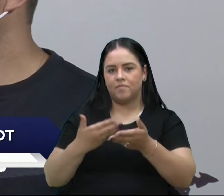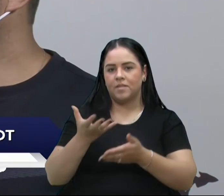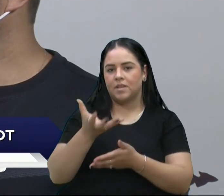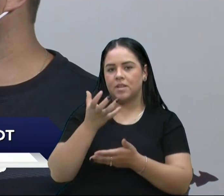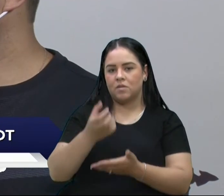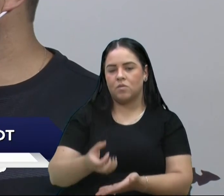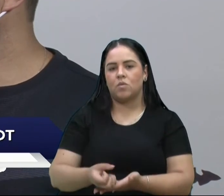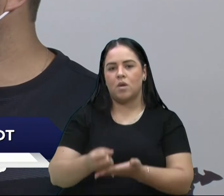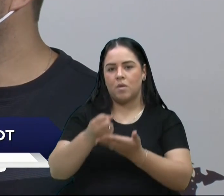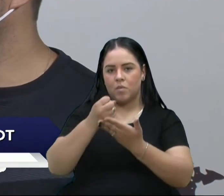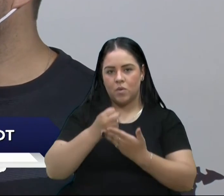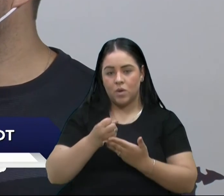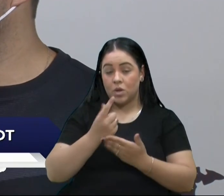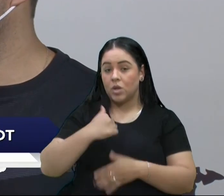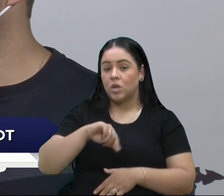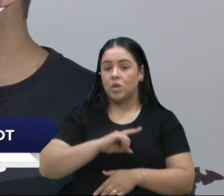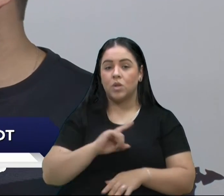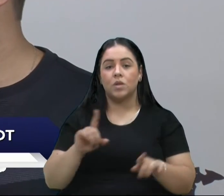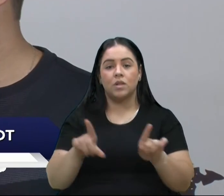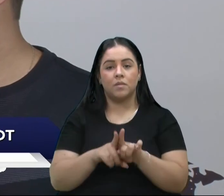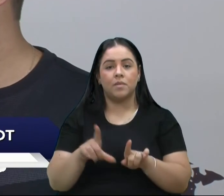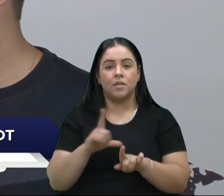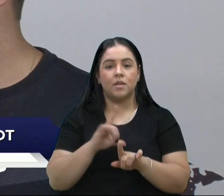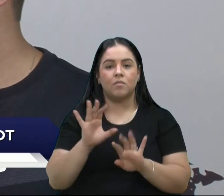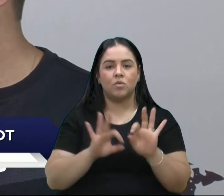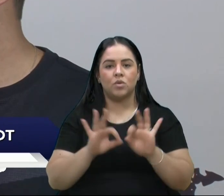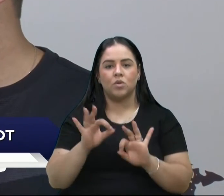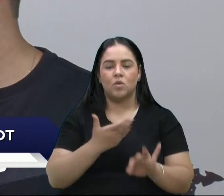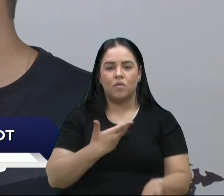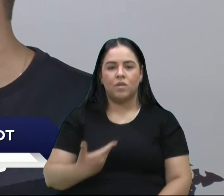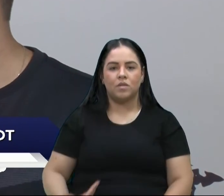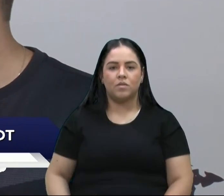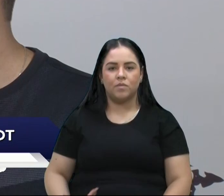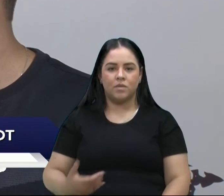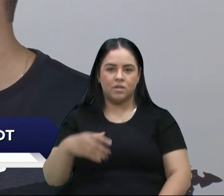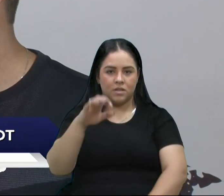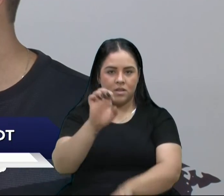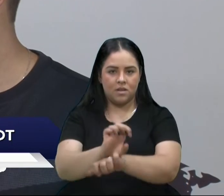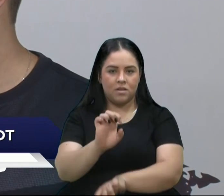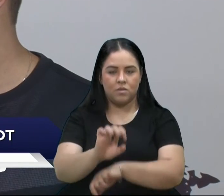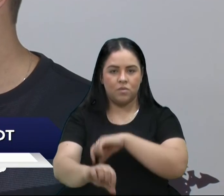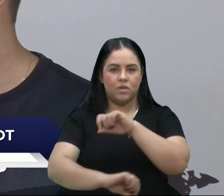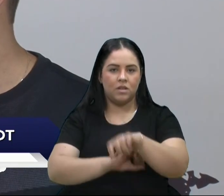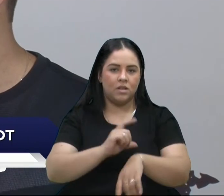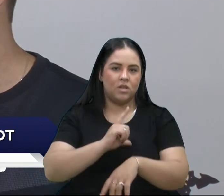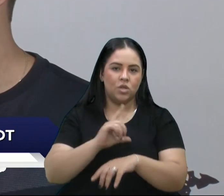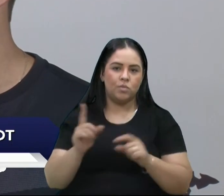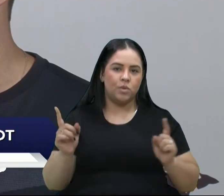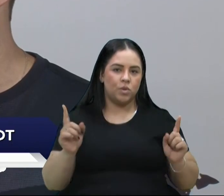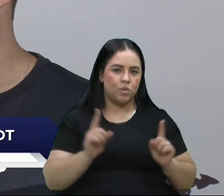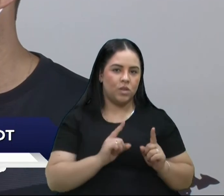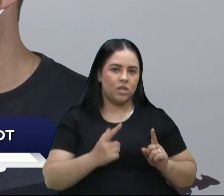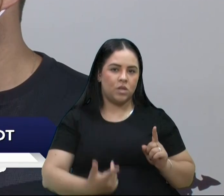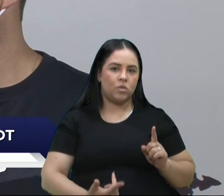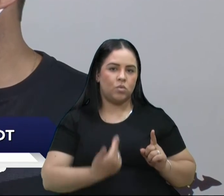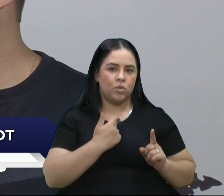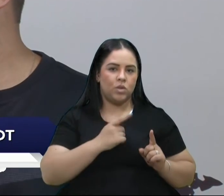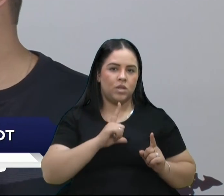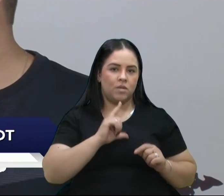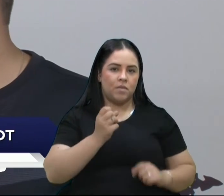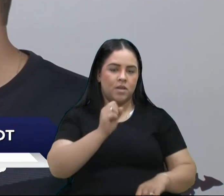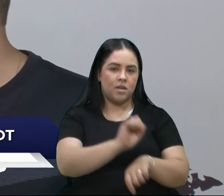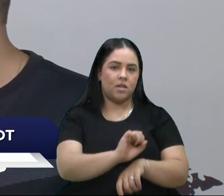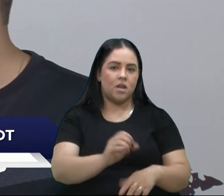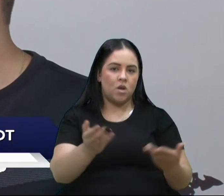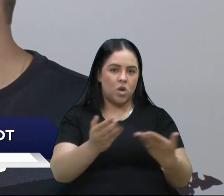ajudar. E temos também um projeto do governo do estado de minimizar essas cirurgias que estão represadas, né?